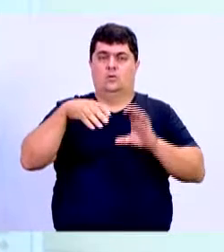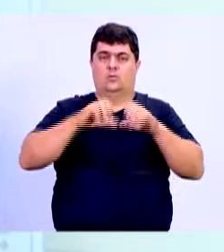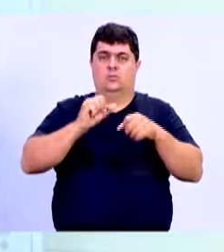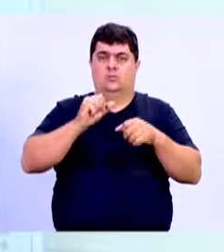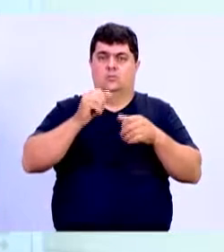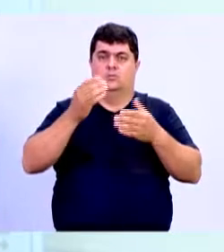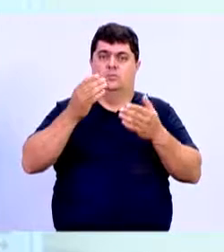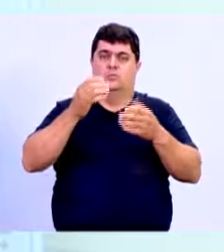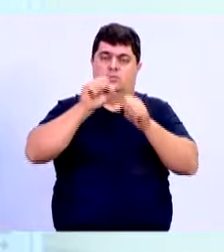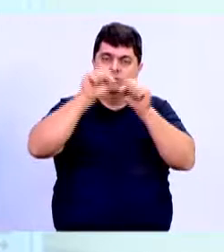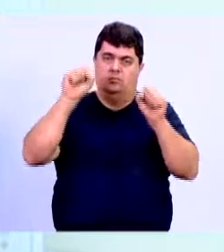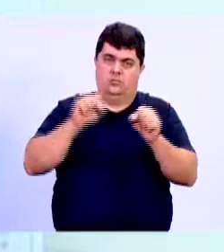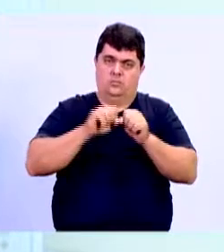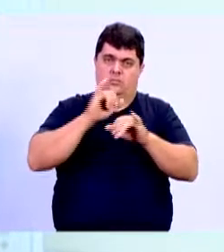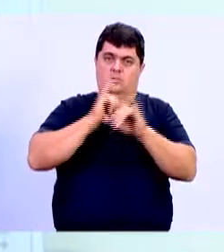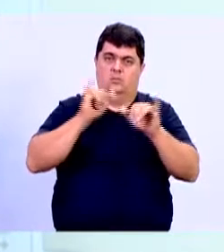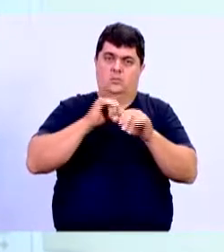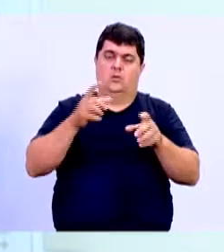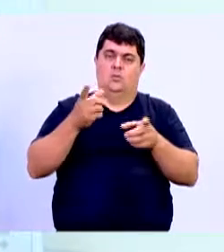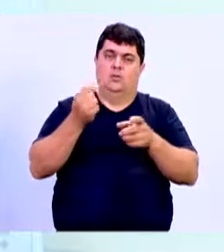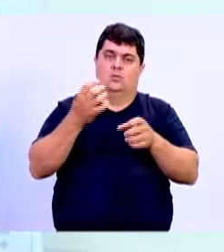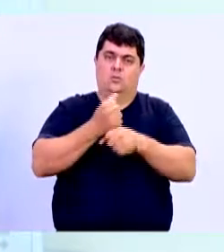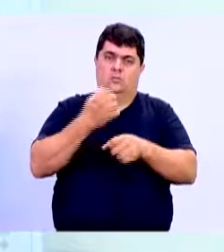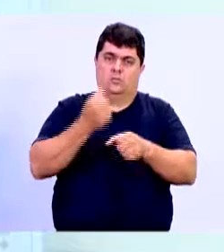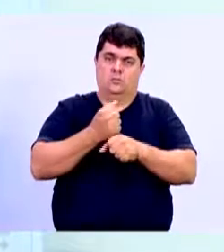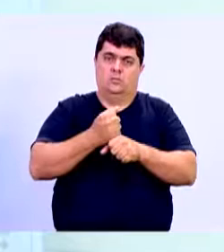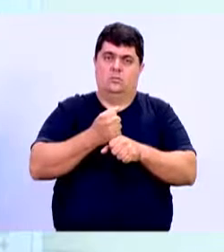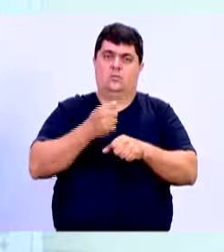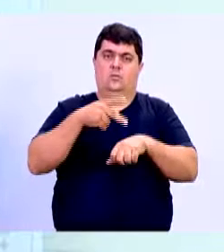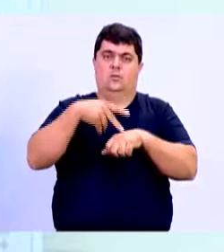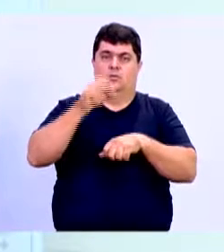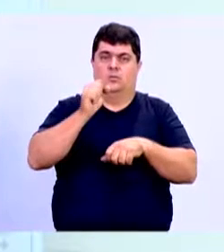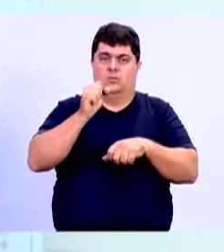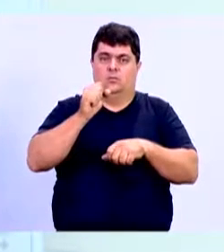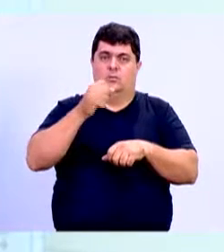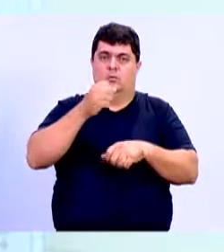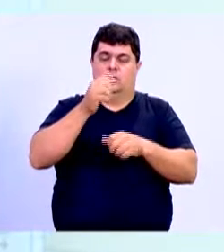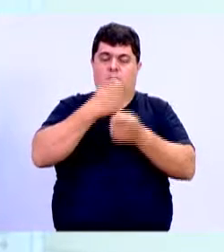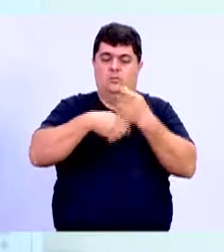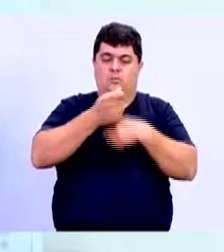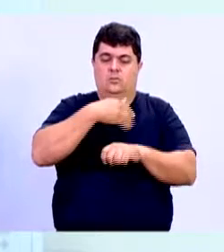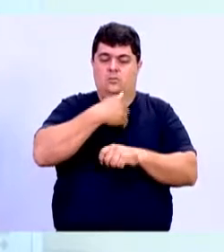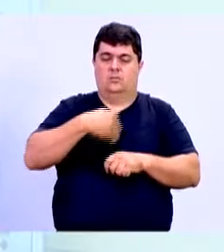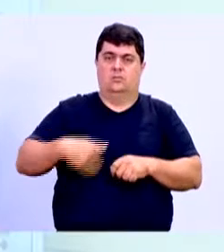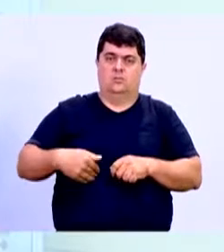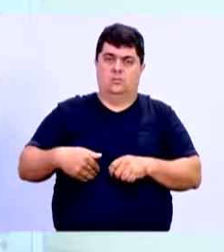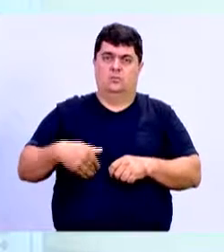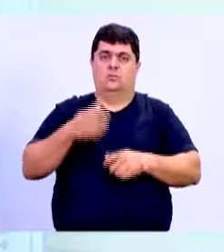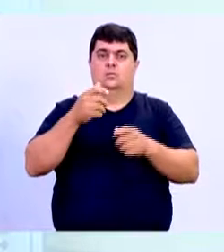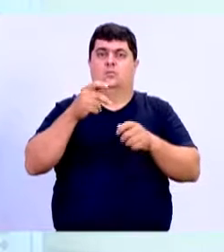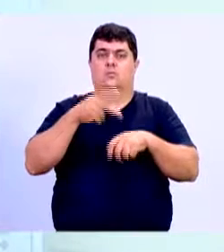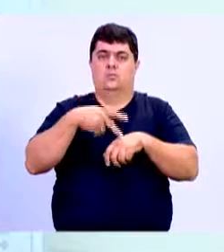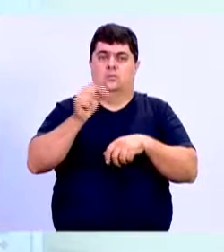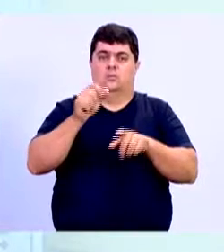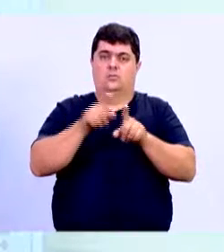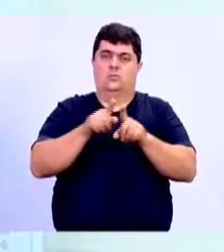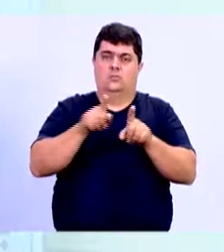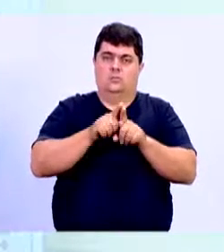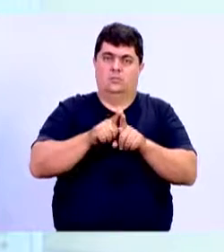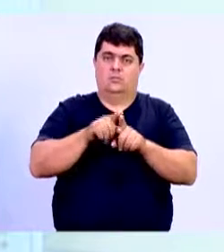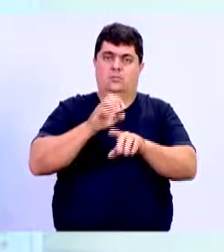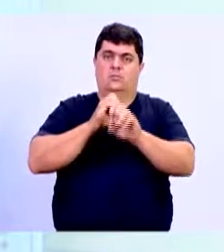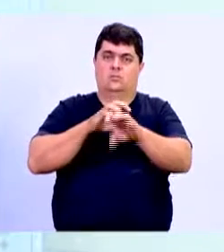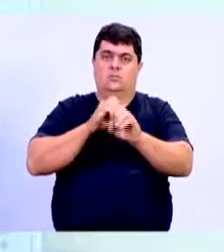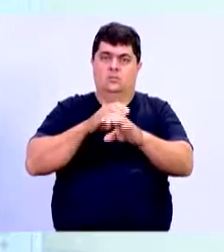Informação, sou contabilista, sou especialista em Administração Pública, especialista em